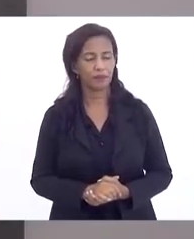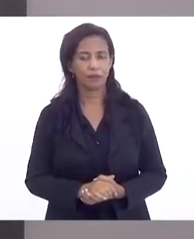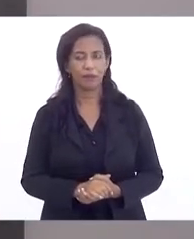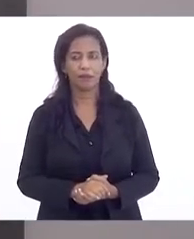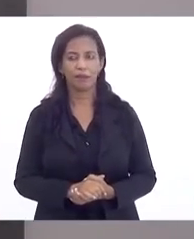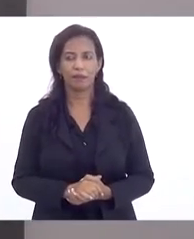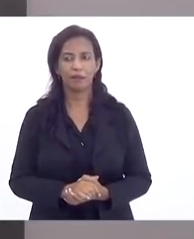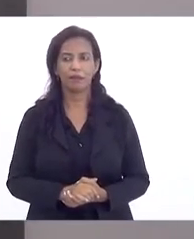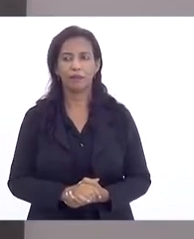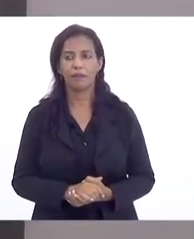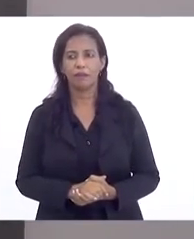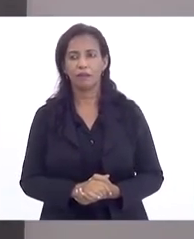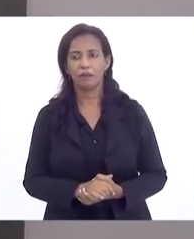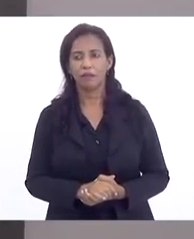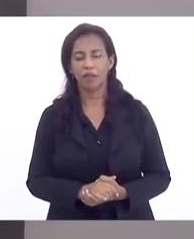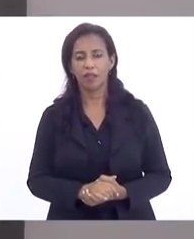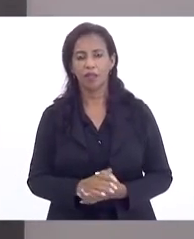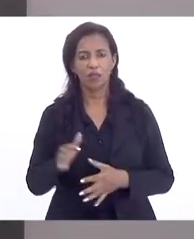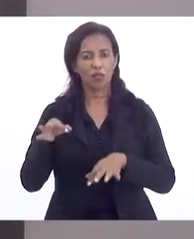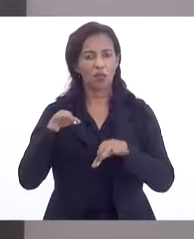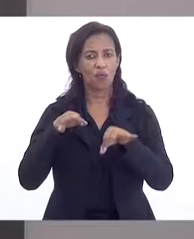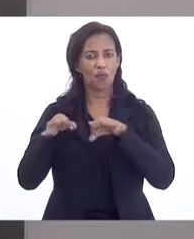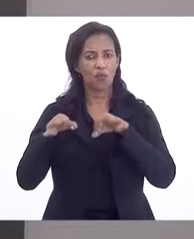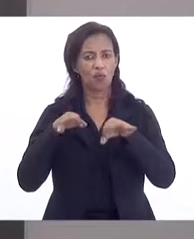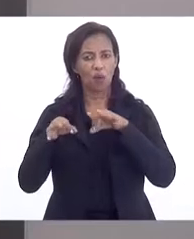de apoio à reforma psiquiátrica. Isso, né?